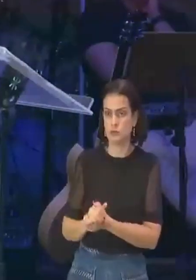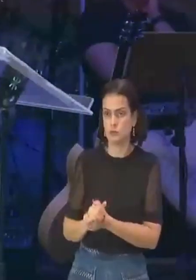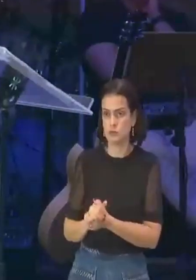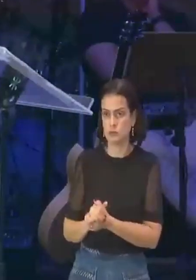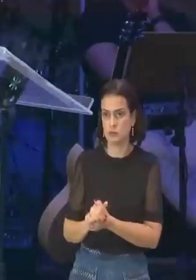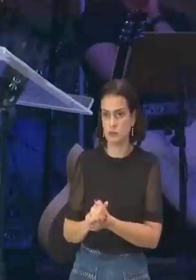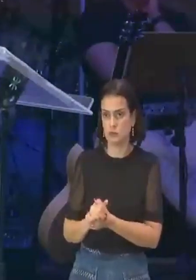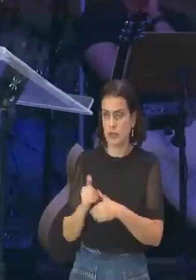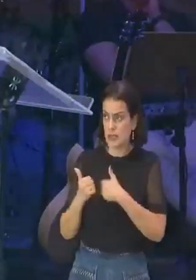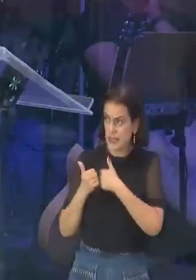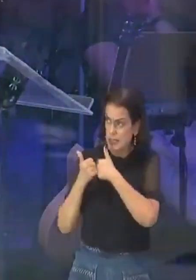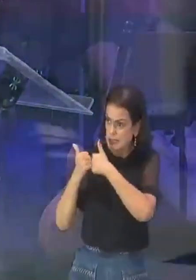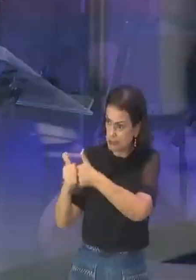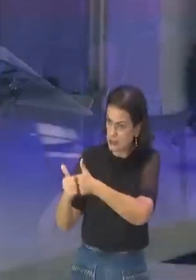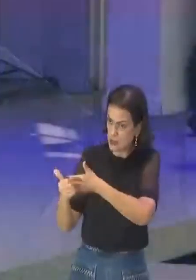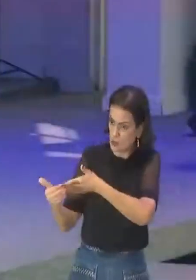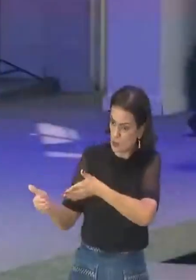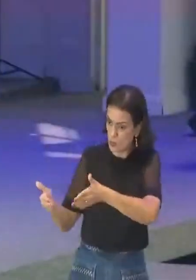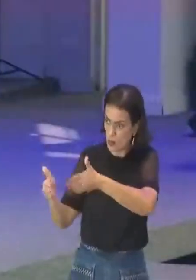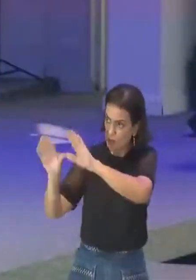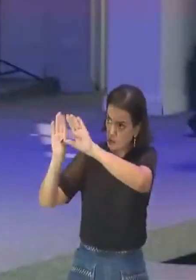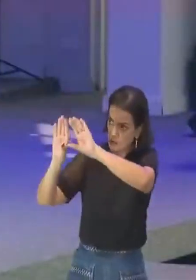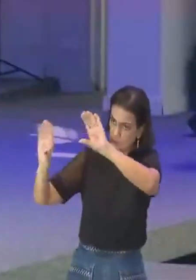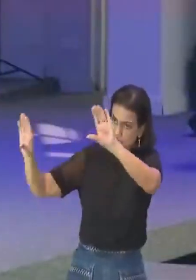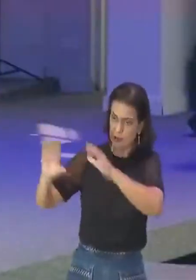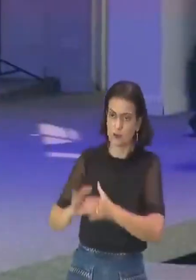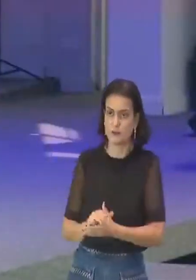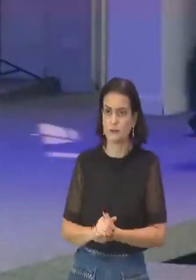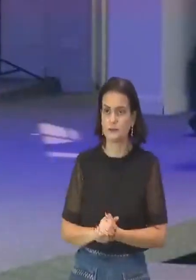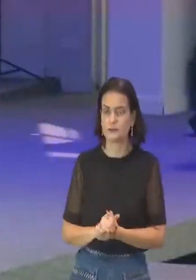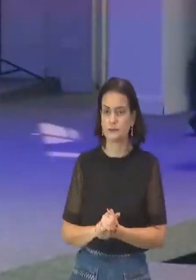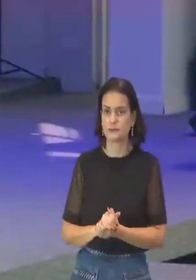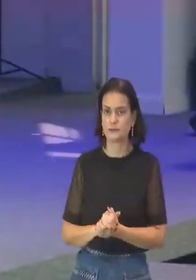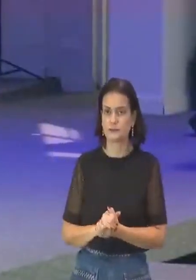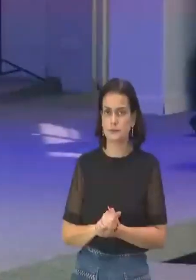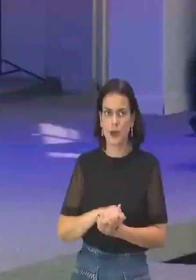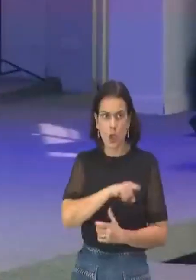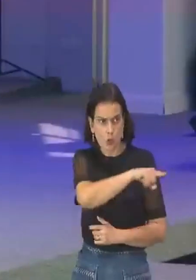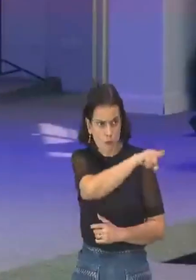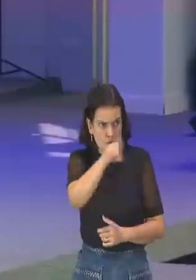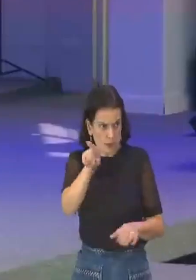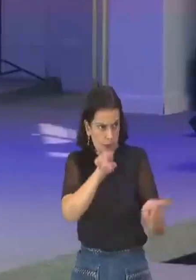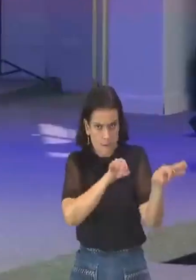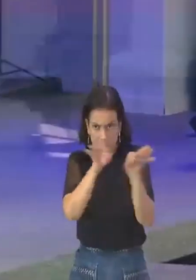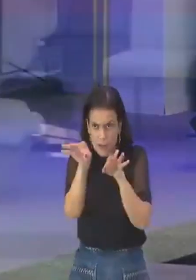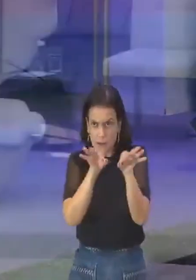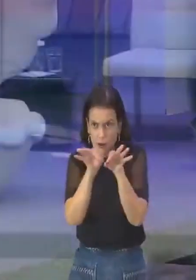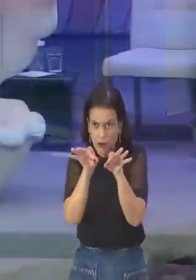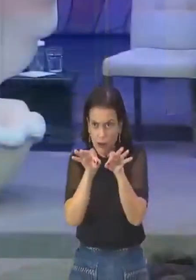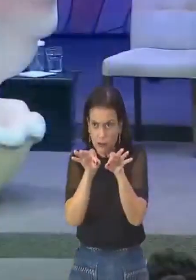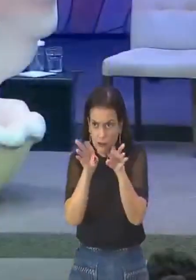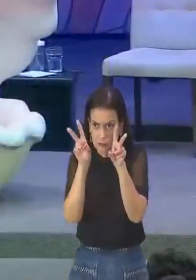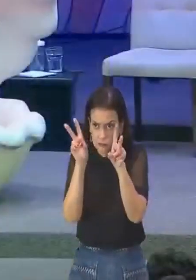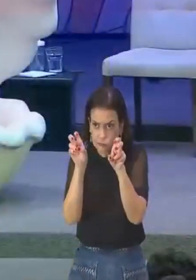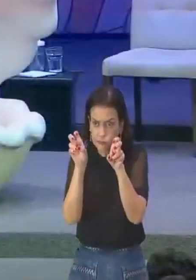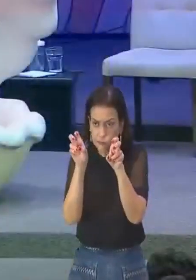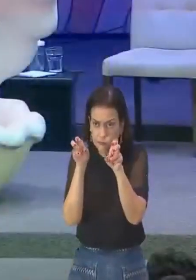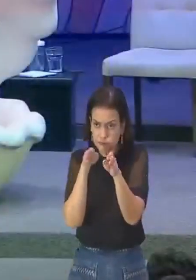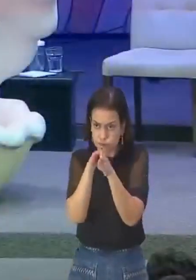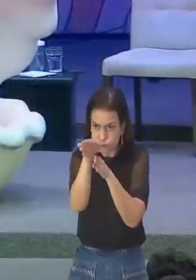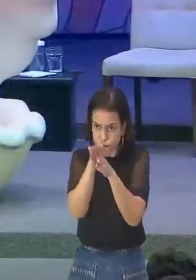e seguir o caminho do reino dos céus. Você está preparada para isso?